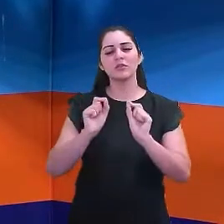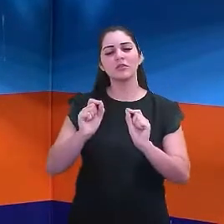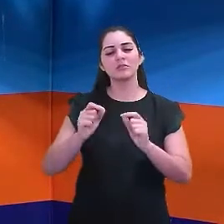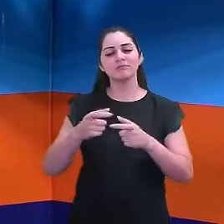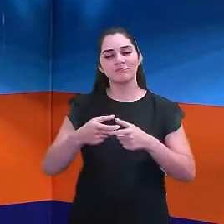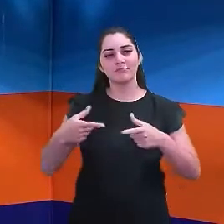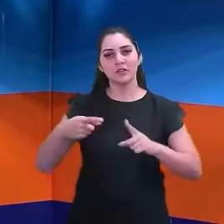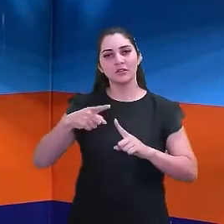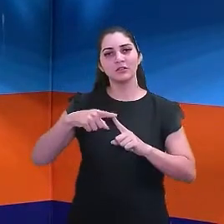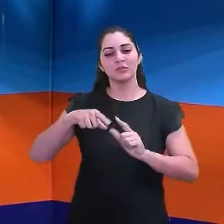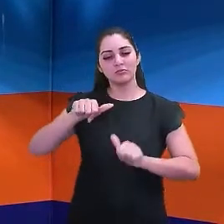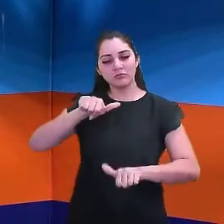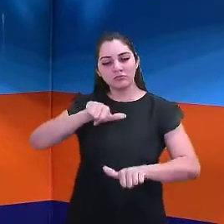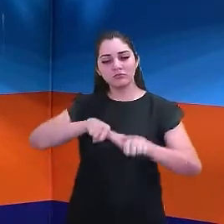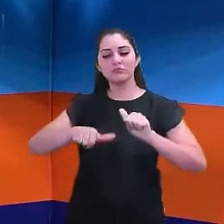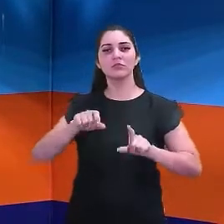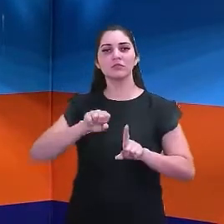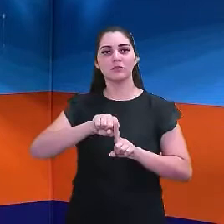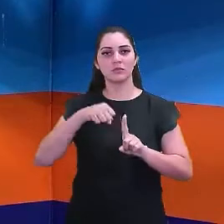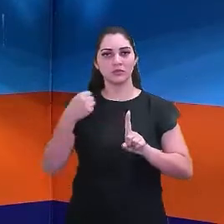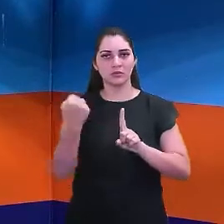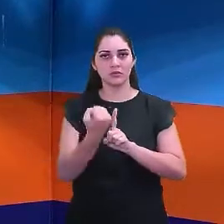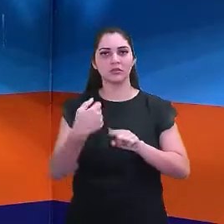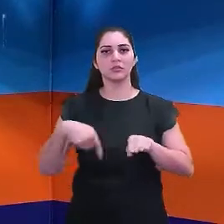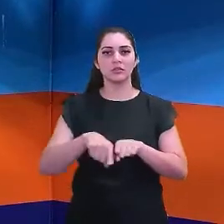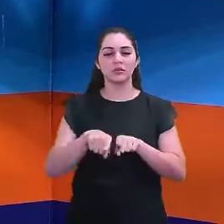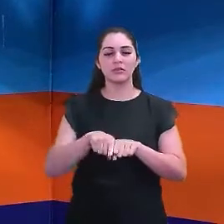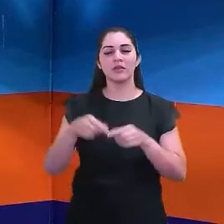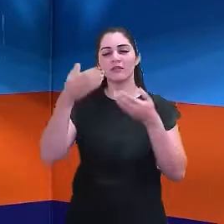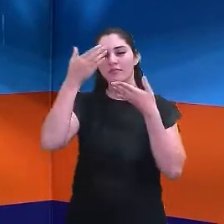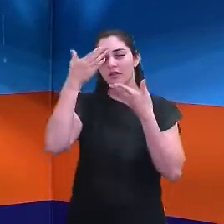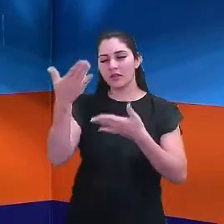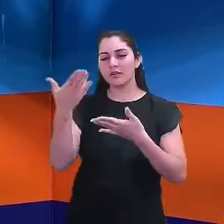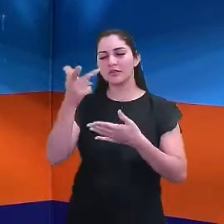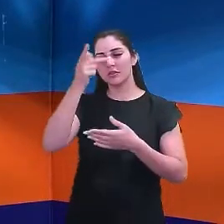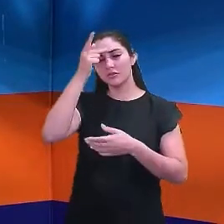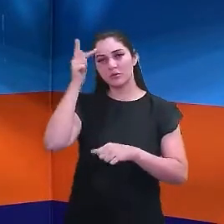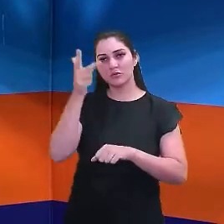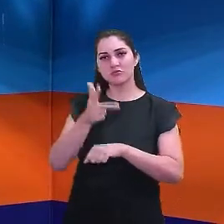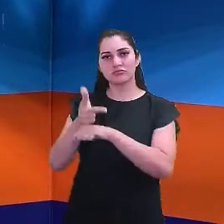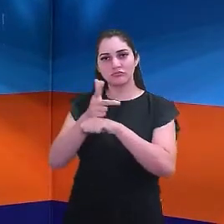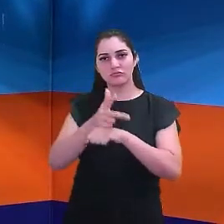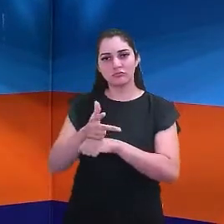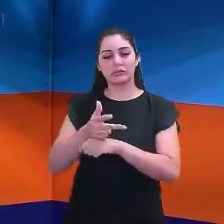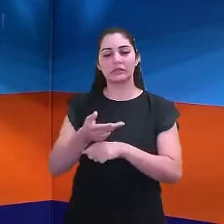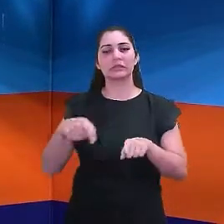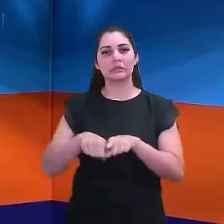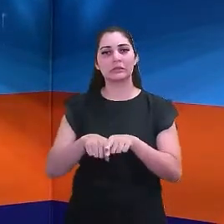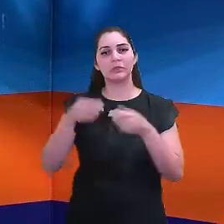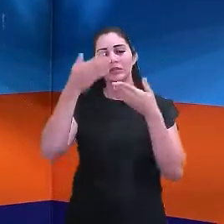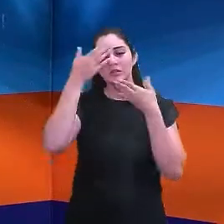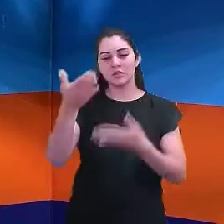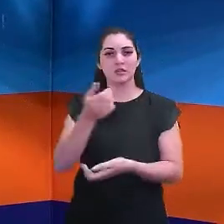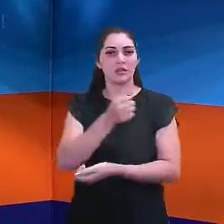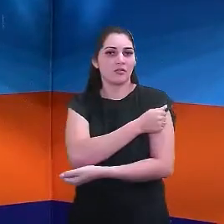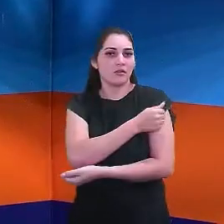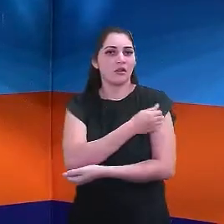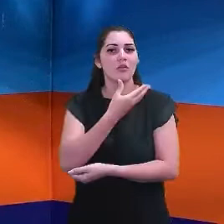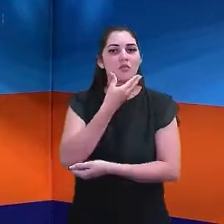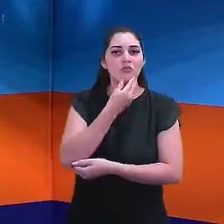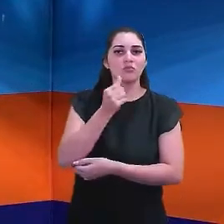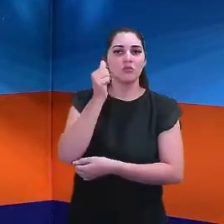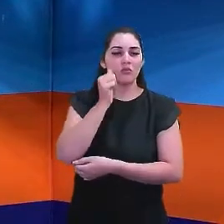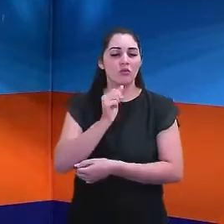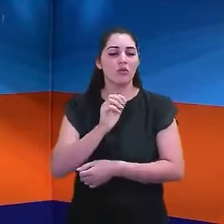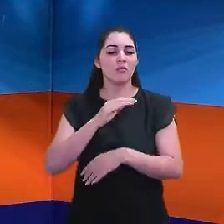de transformação social. E, claro, agradecer a produção, agradecer você, aluna e aluno, porque tudo isso aqui só é possível por